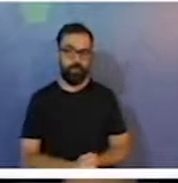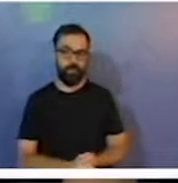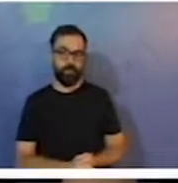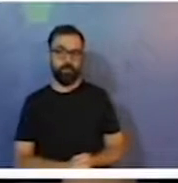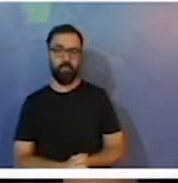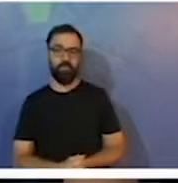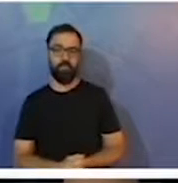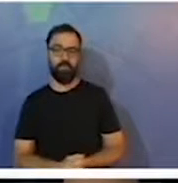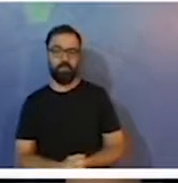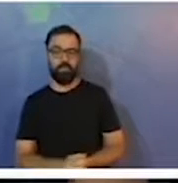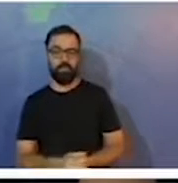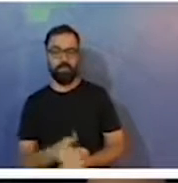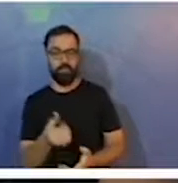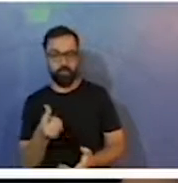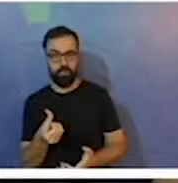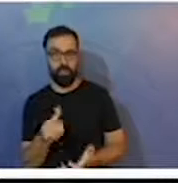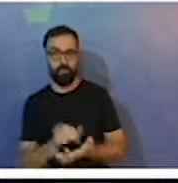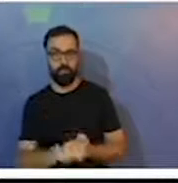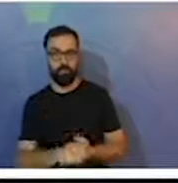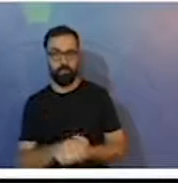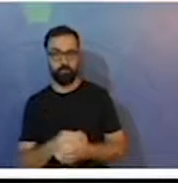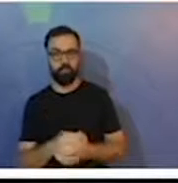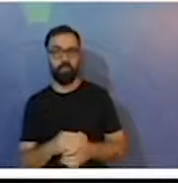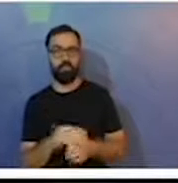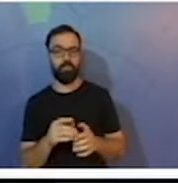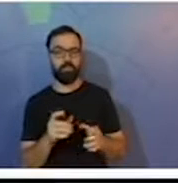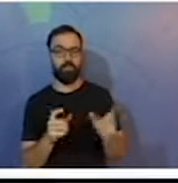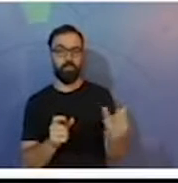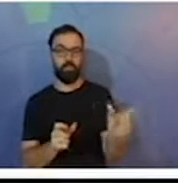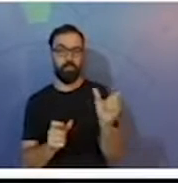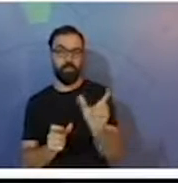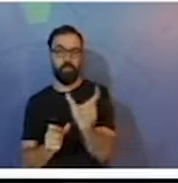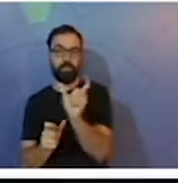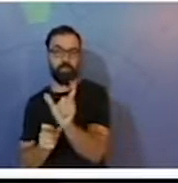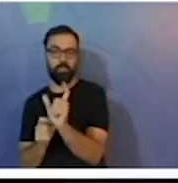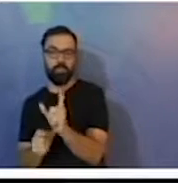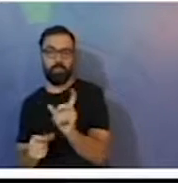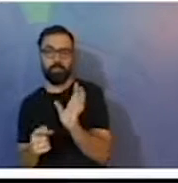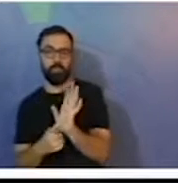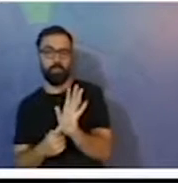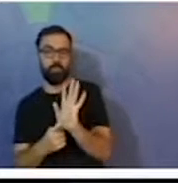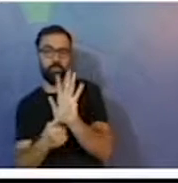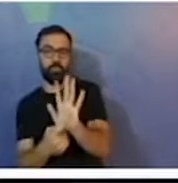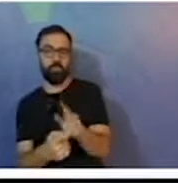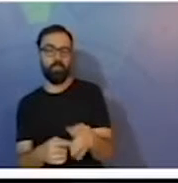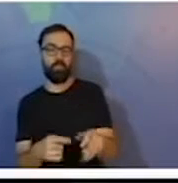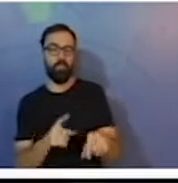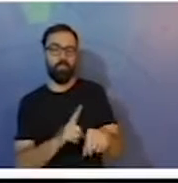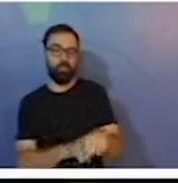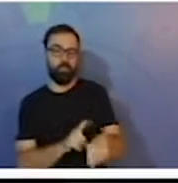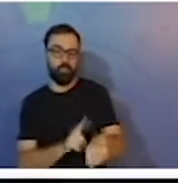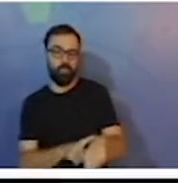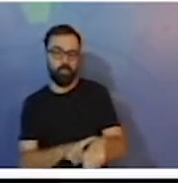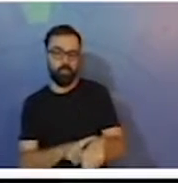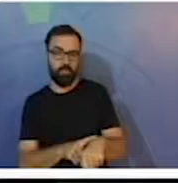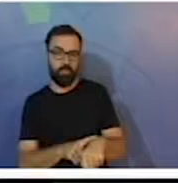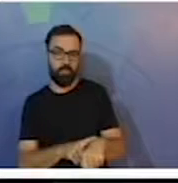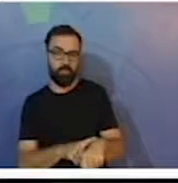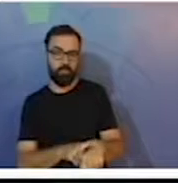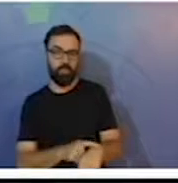ordem tem nesse trecho todas as palavras ou expressões que indicam tempo na